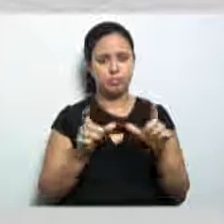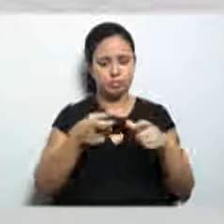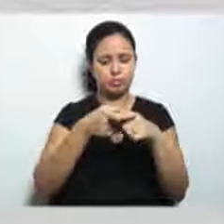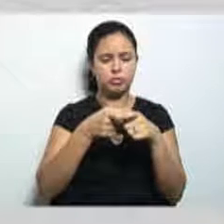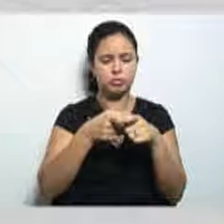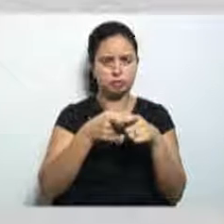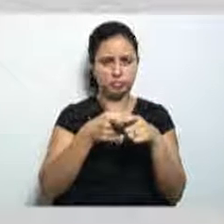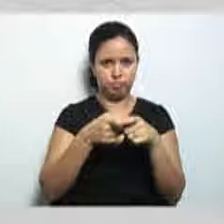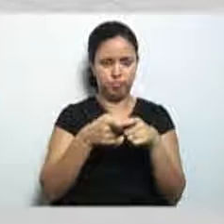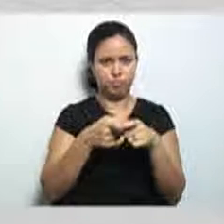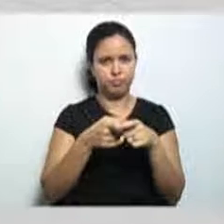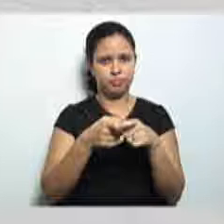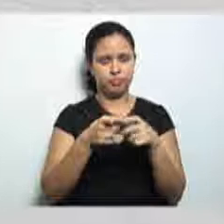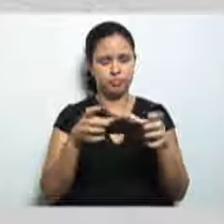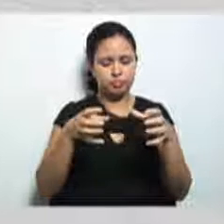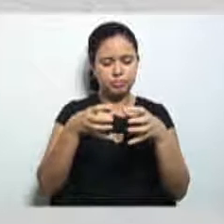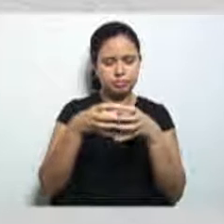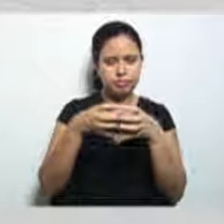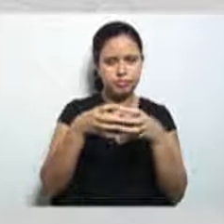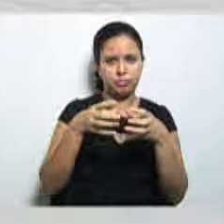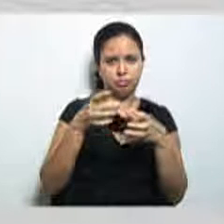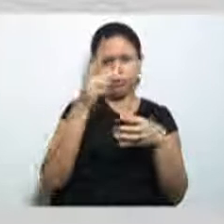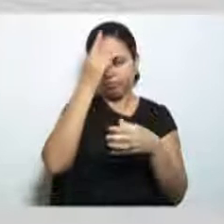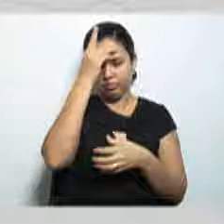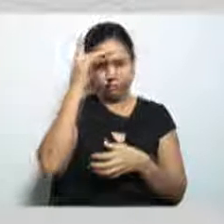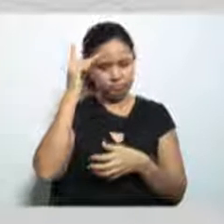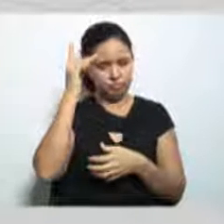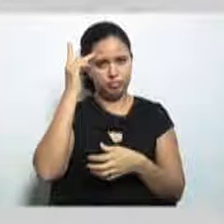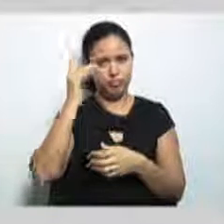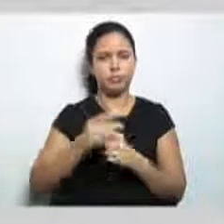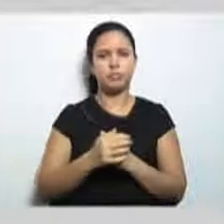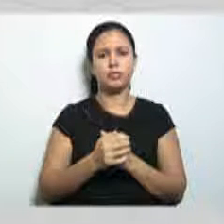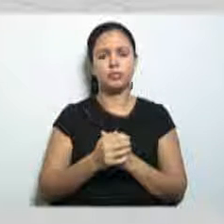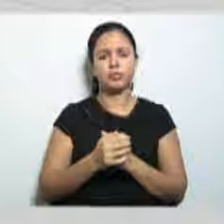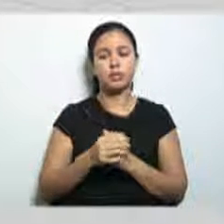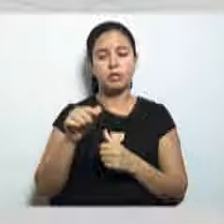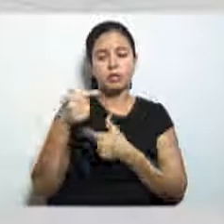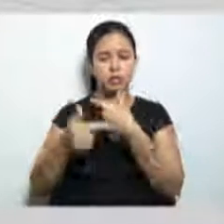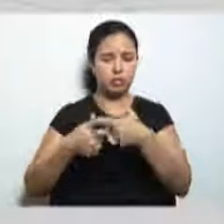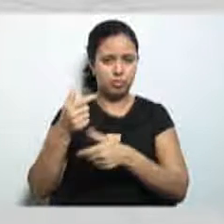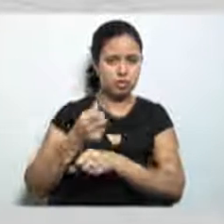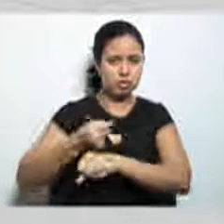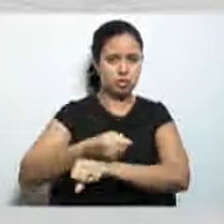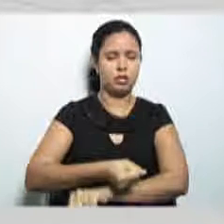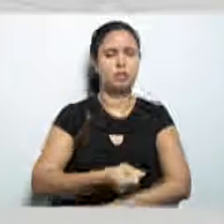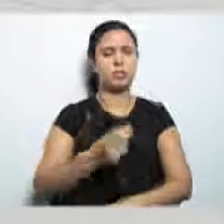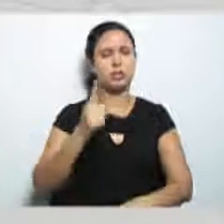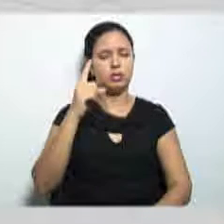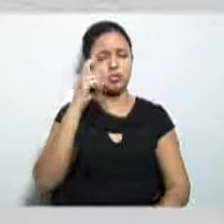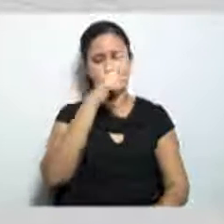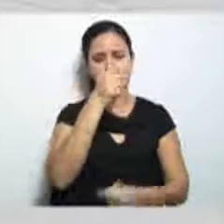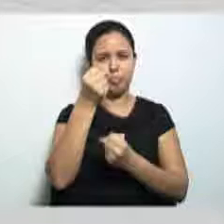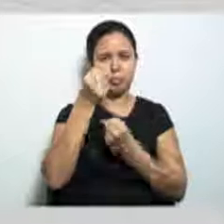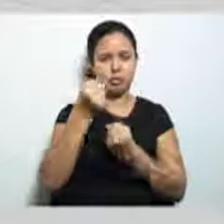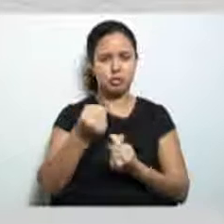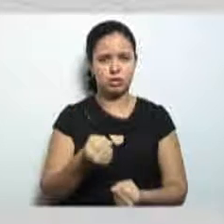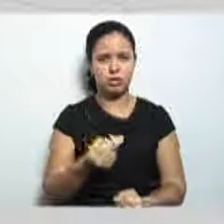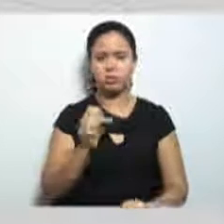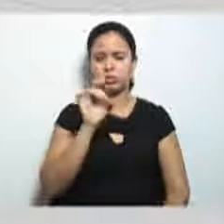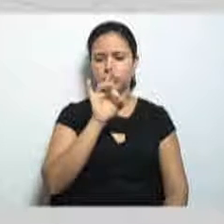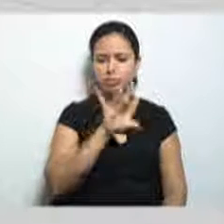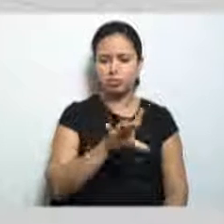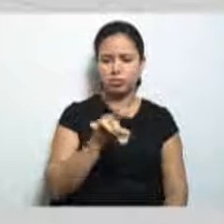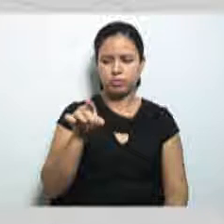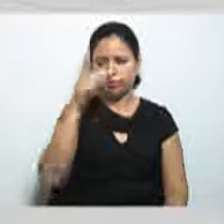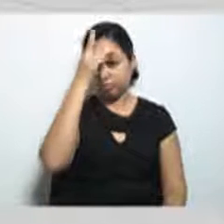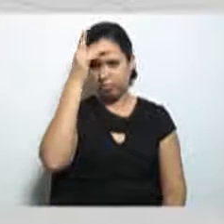população. Esse trabalho era algo penoso e detestável. Era algo que cabia apenas àquelas pessoas